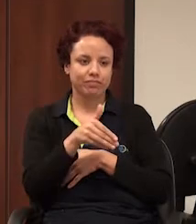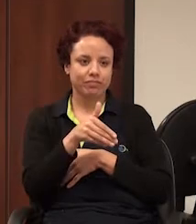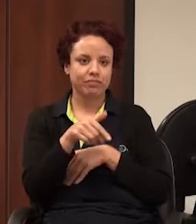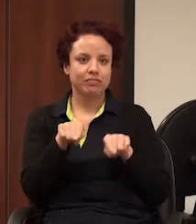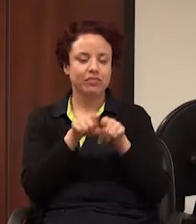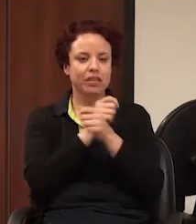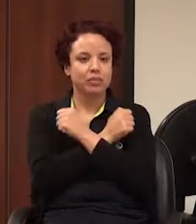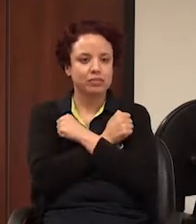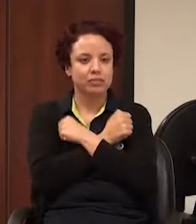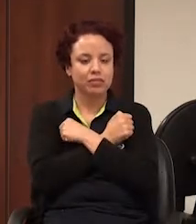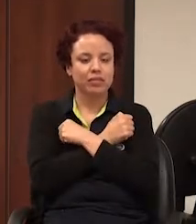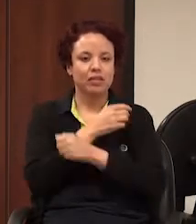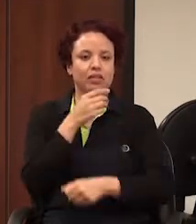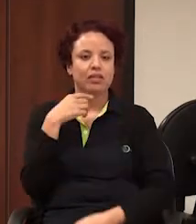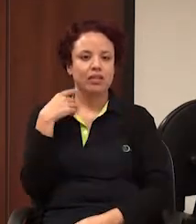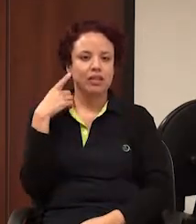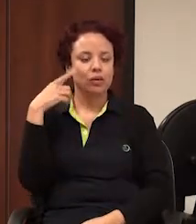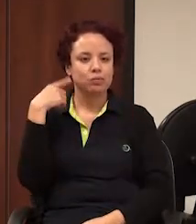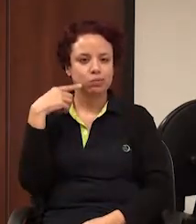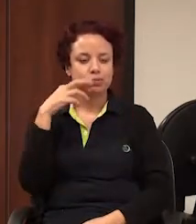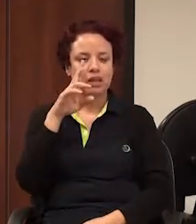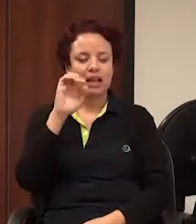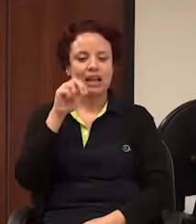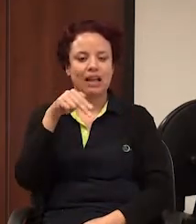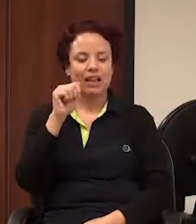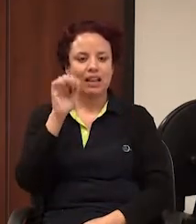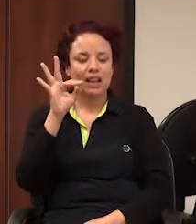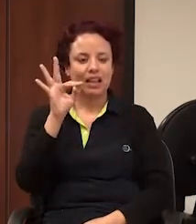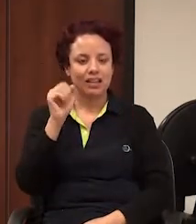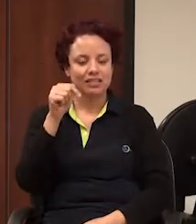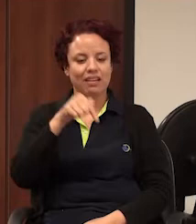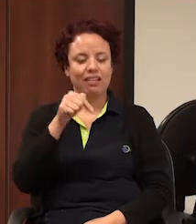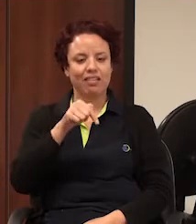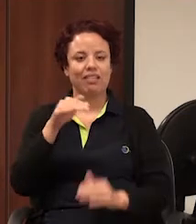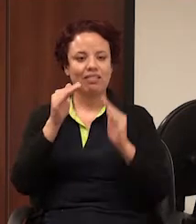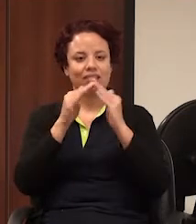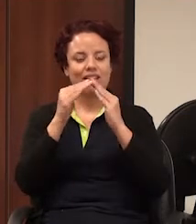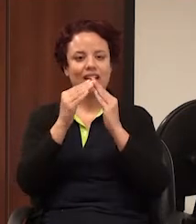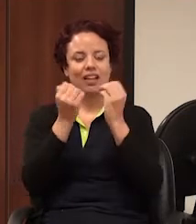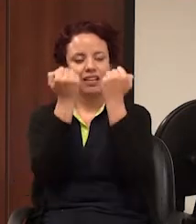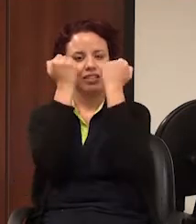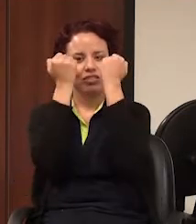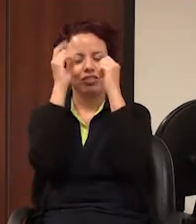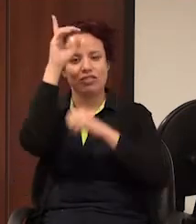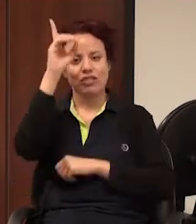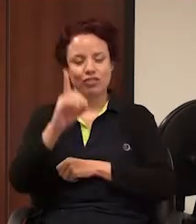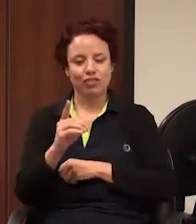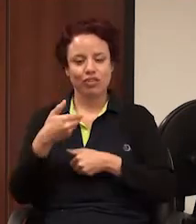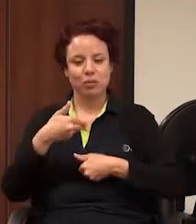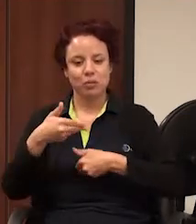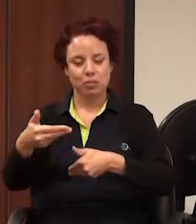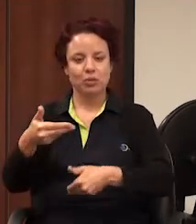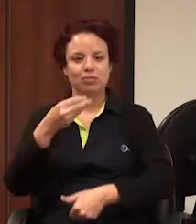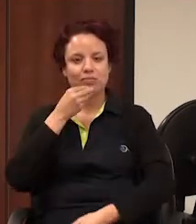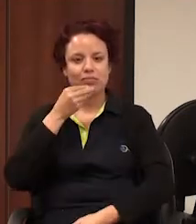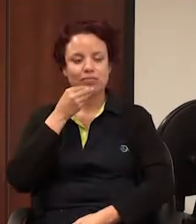abraço fraternal à doutora Renata e a esta Casa de Defesa de Direitos pelo convite e oportunidade de